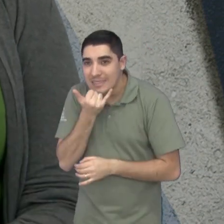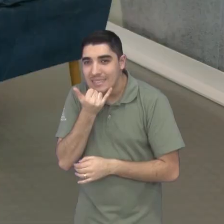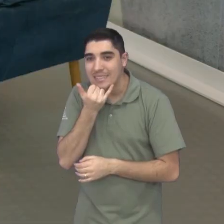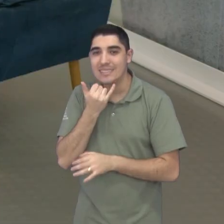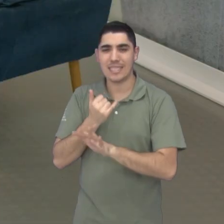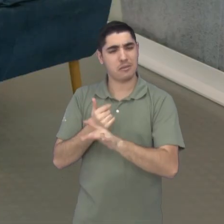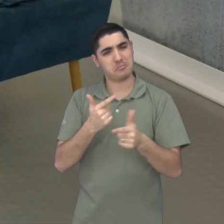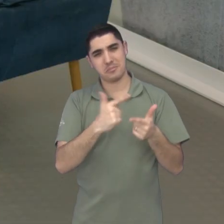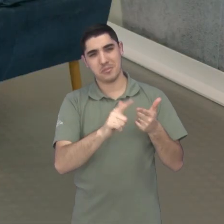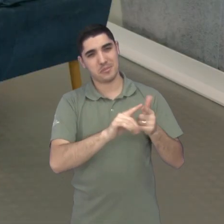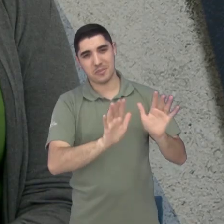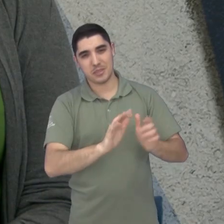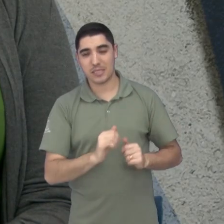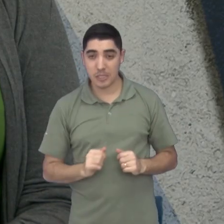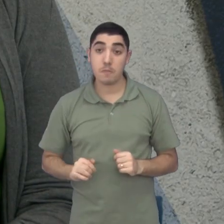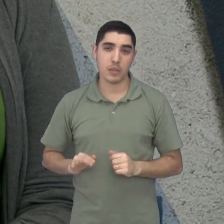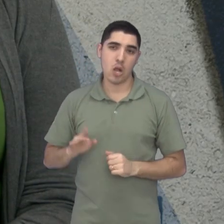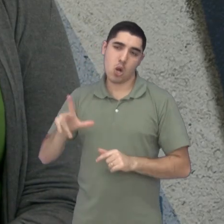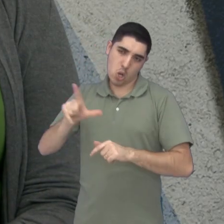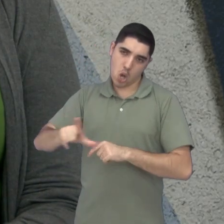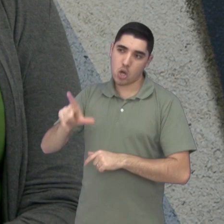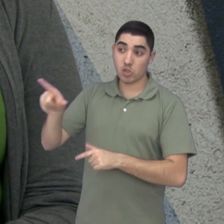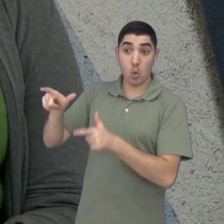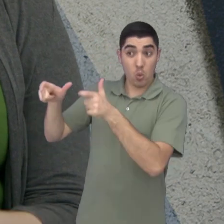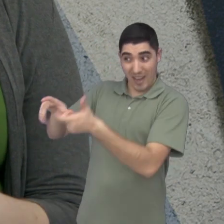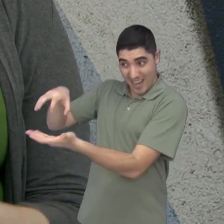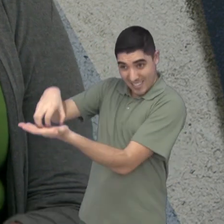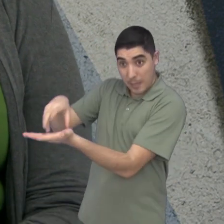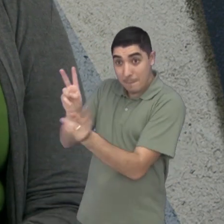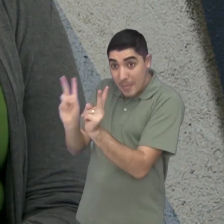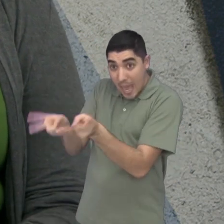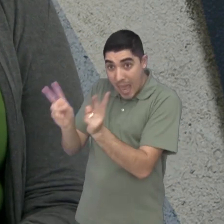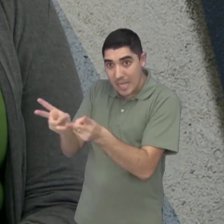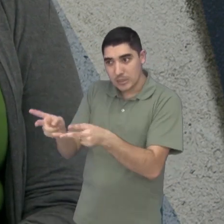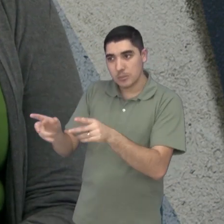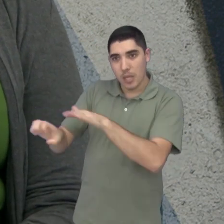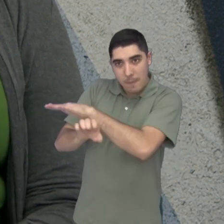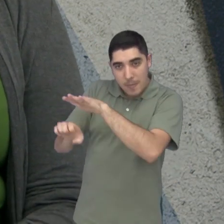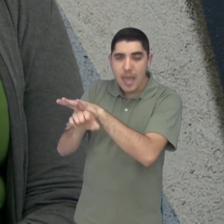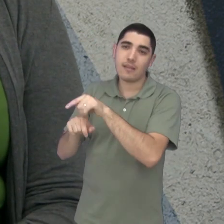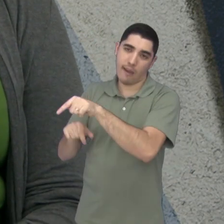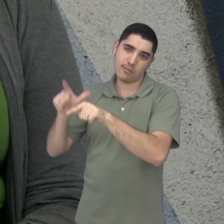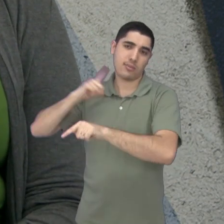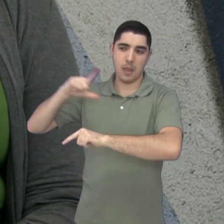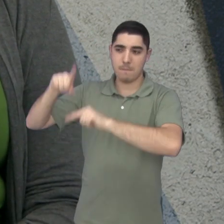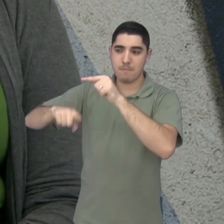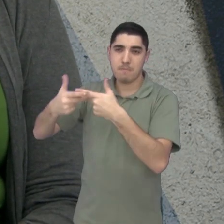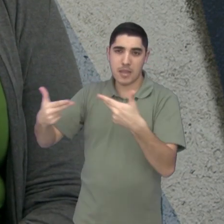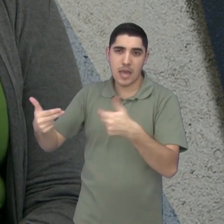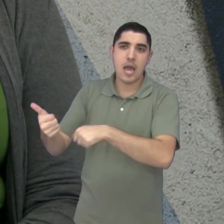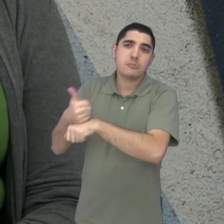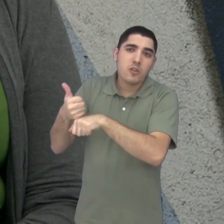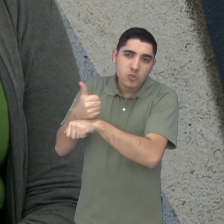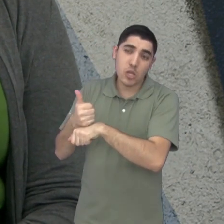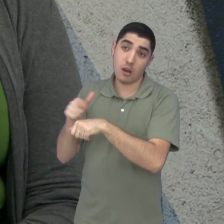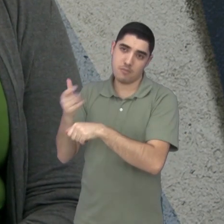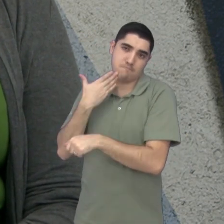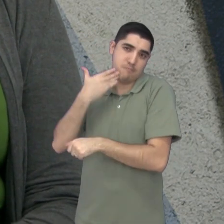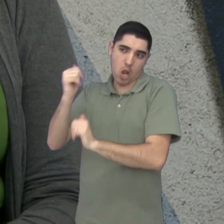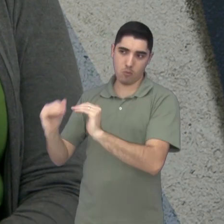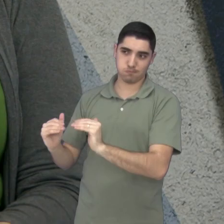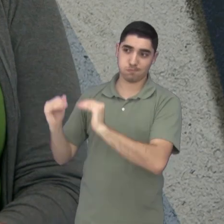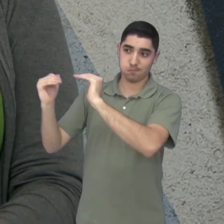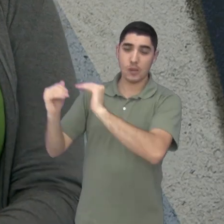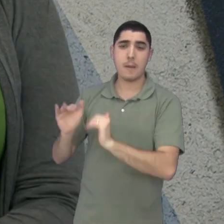Claro que o estúdio, sim, tem muito mais recurso, né? Então tem equipamento mais profissional, mas, né? Muitas vezes